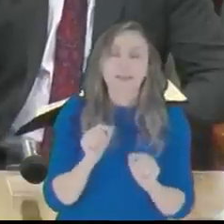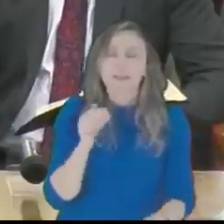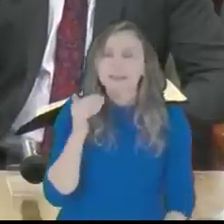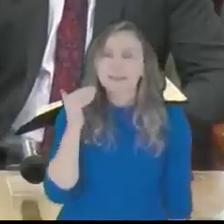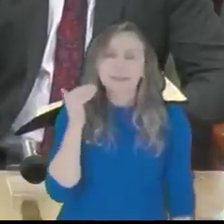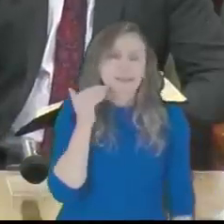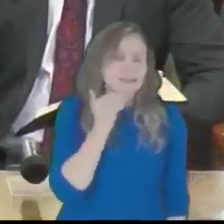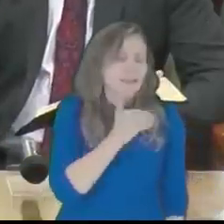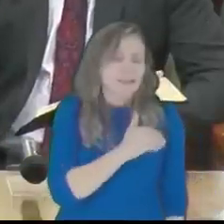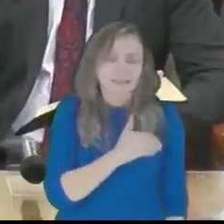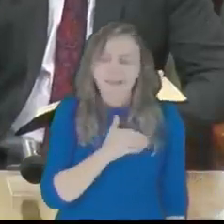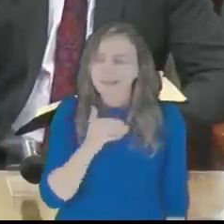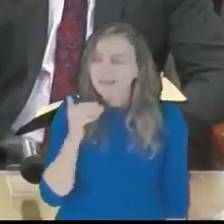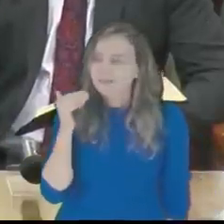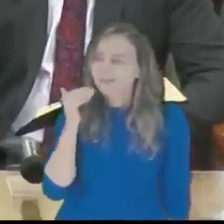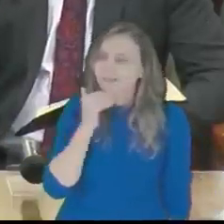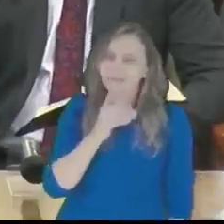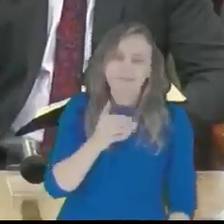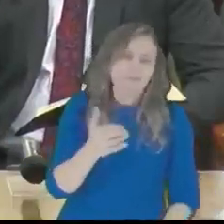Falhado imediatamente.